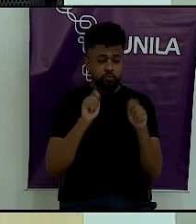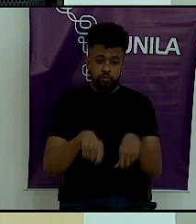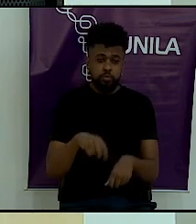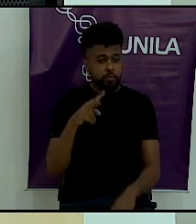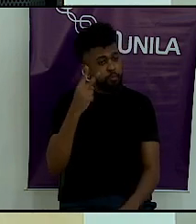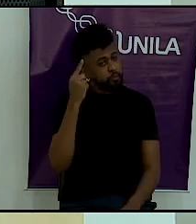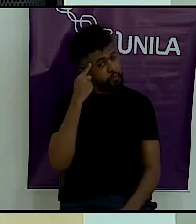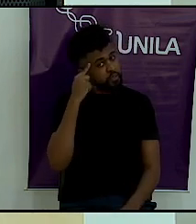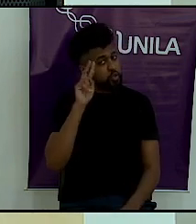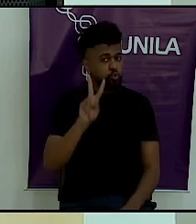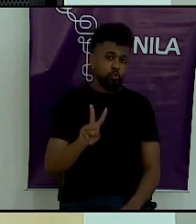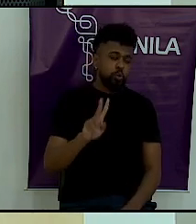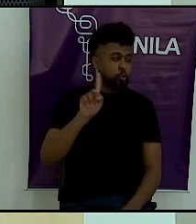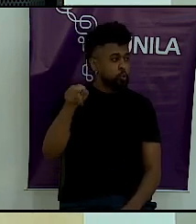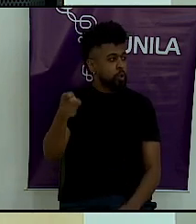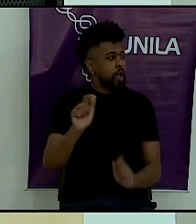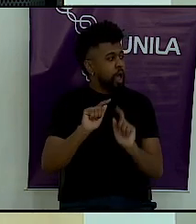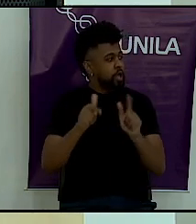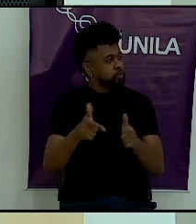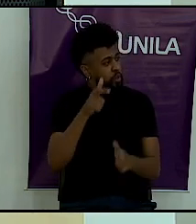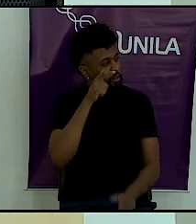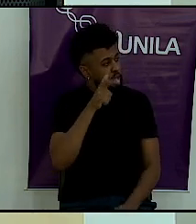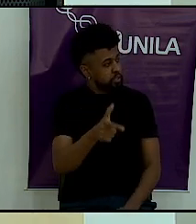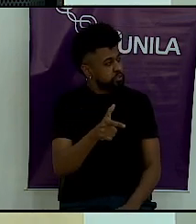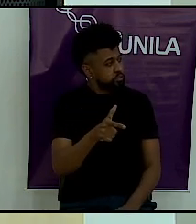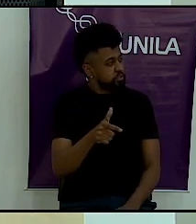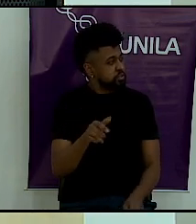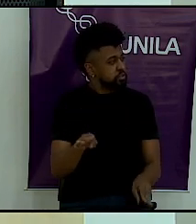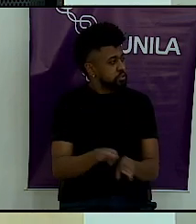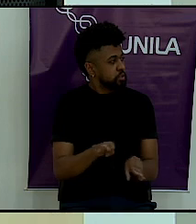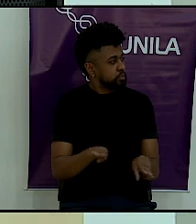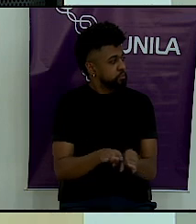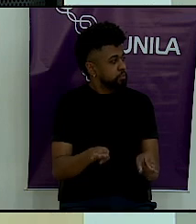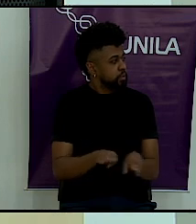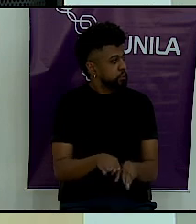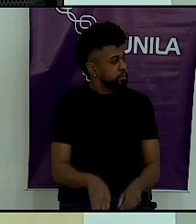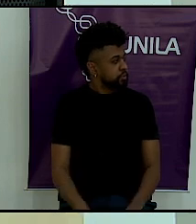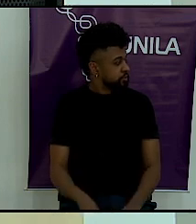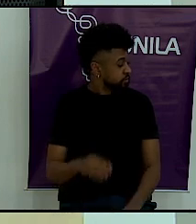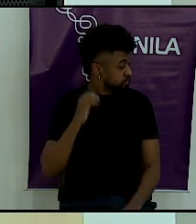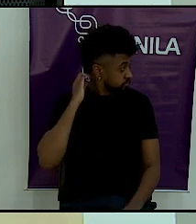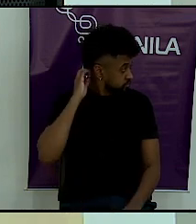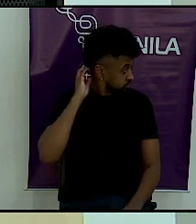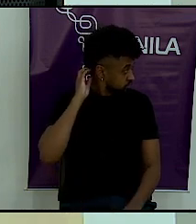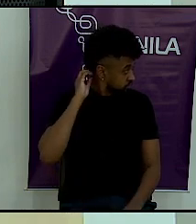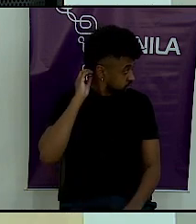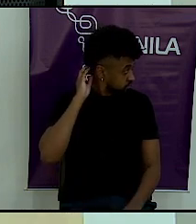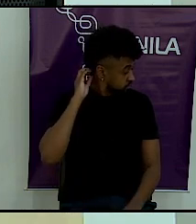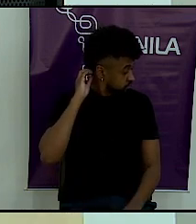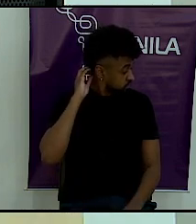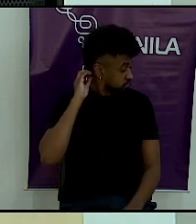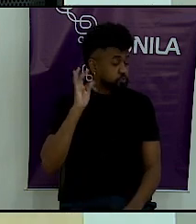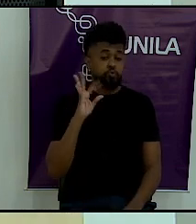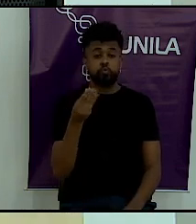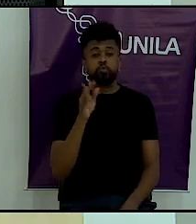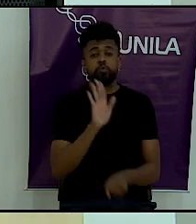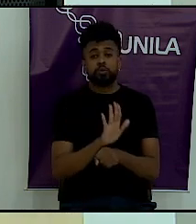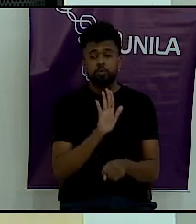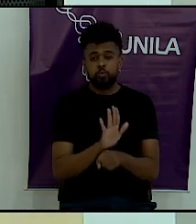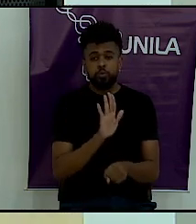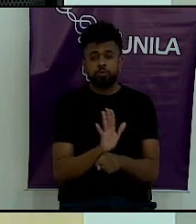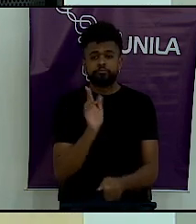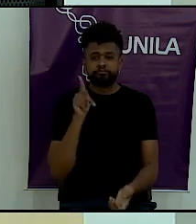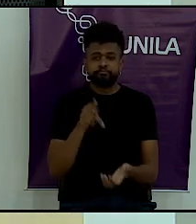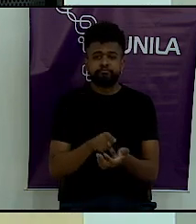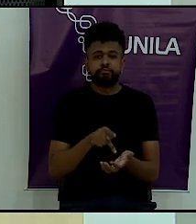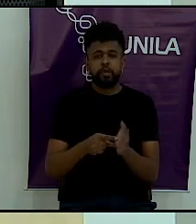em 2 outras ações interessantes. Então, assim, a gente pensou né, de todo mundo contribuir e, de fato,